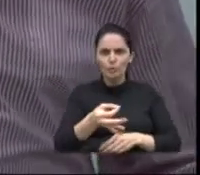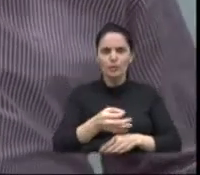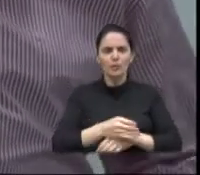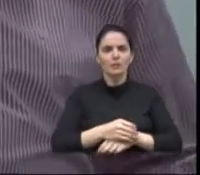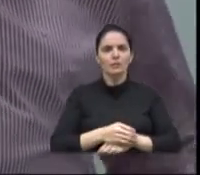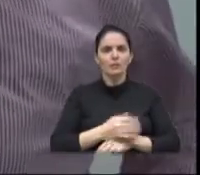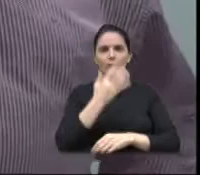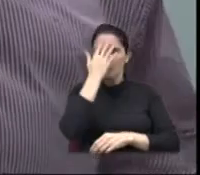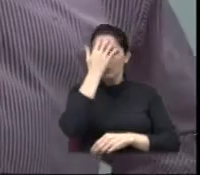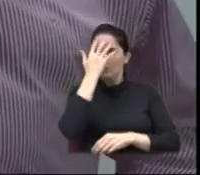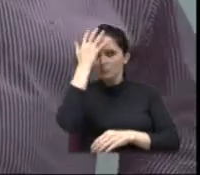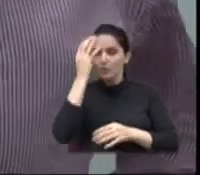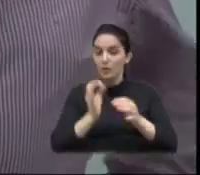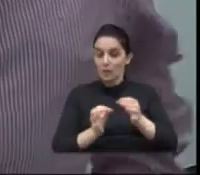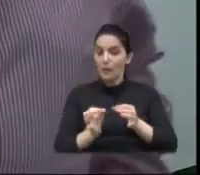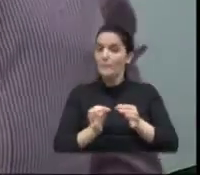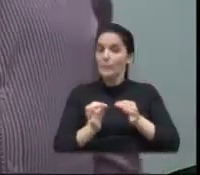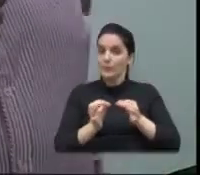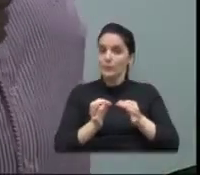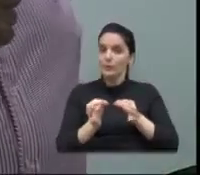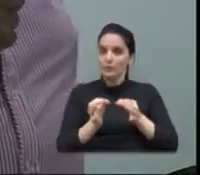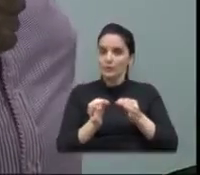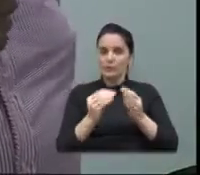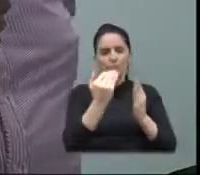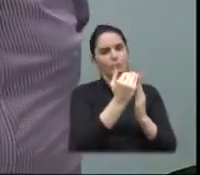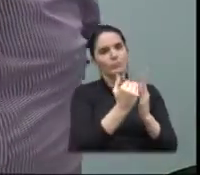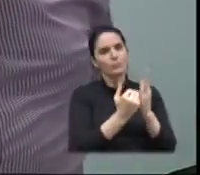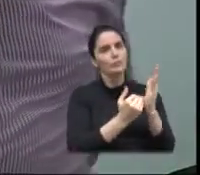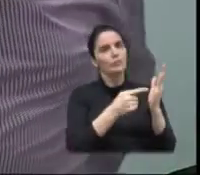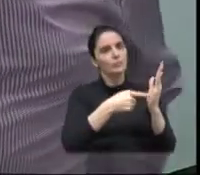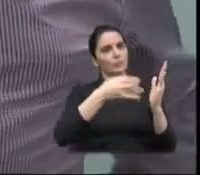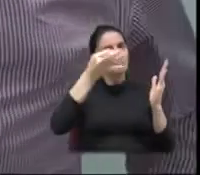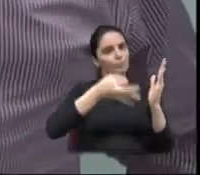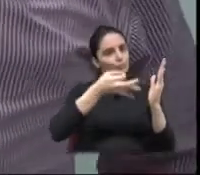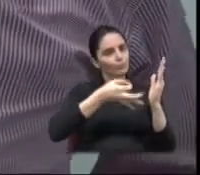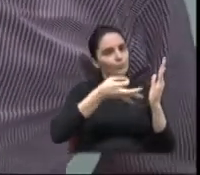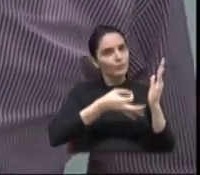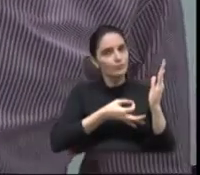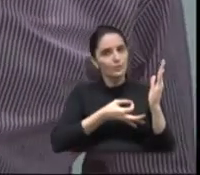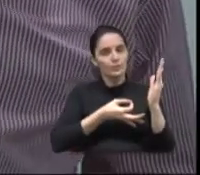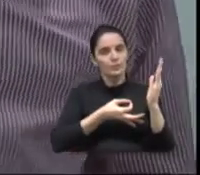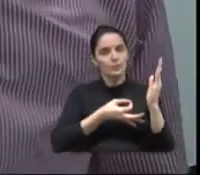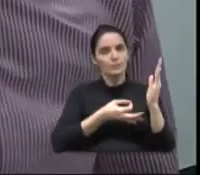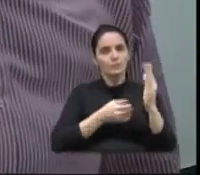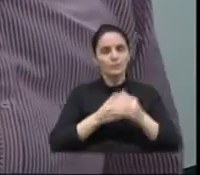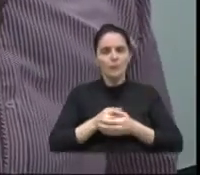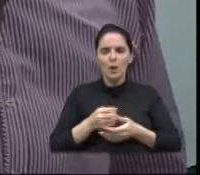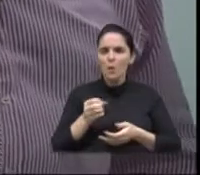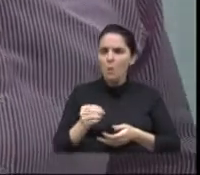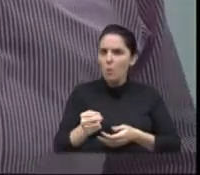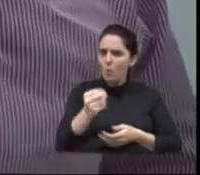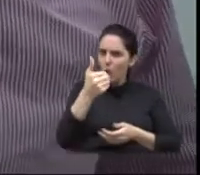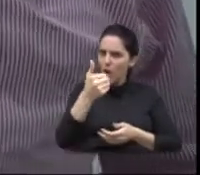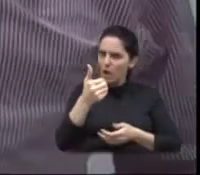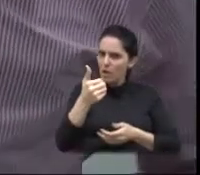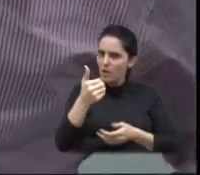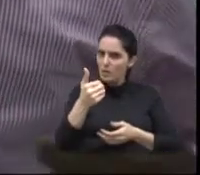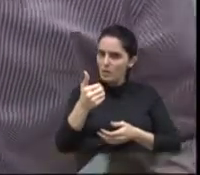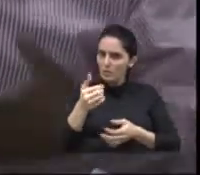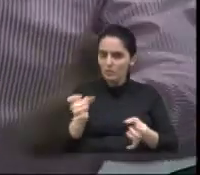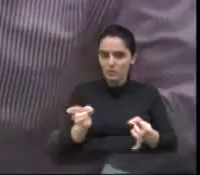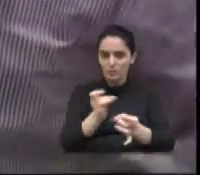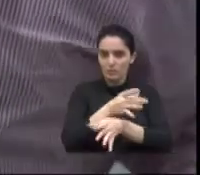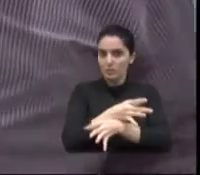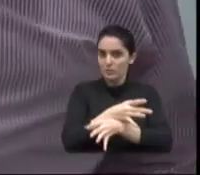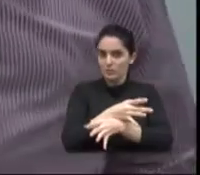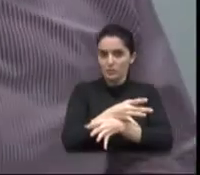fazendo esse projeto, já está em ordem, já está em fase de conclusão o projeto, porque não adianta fazer um